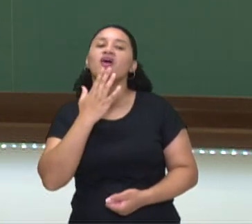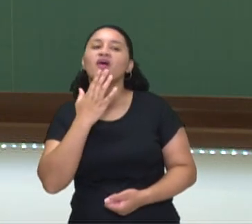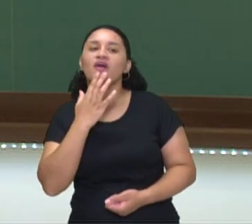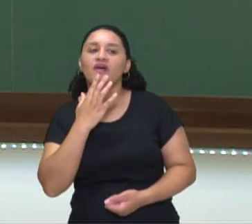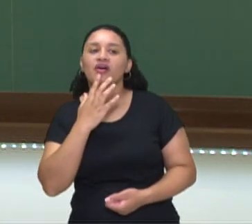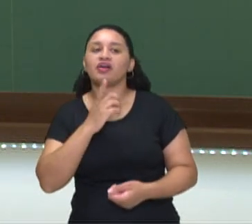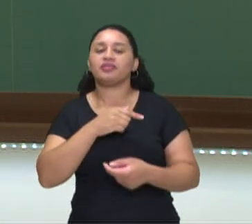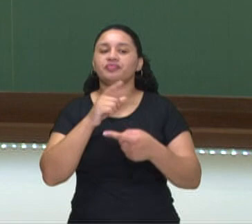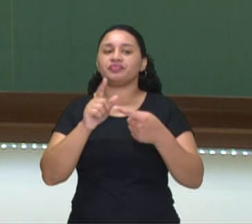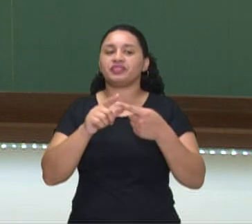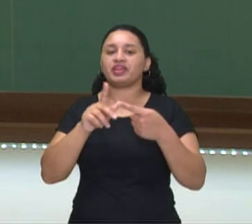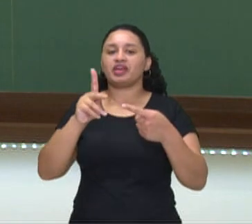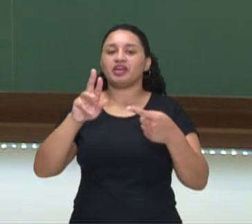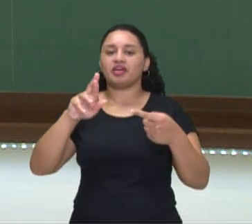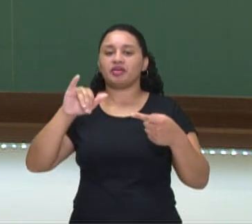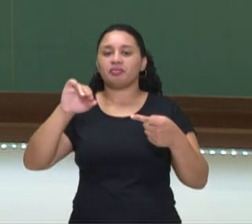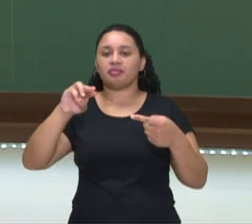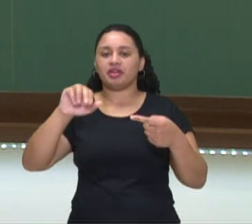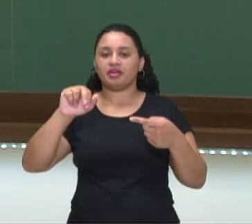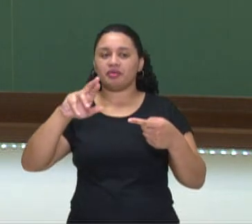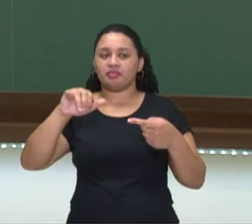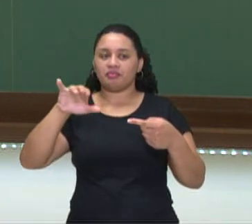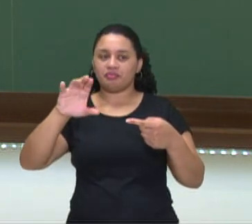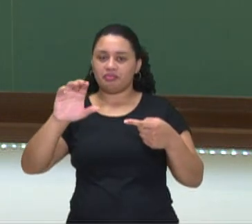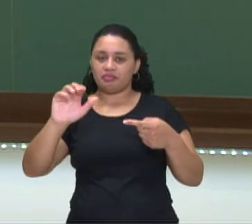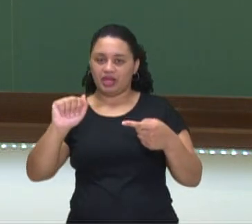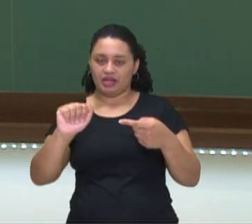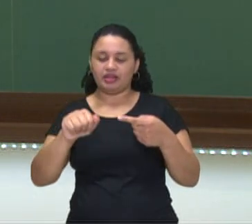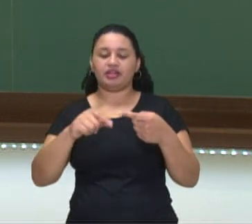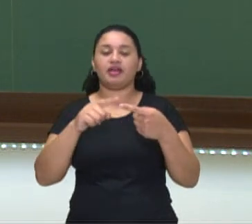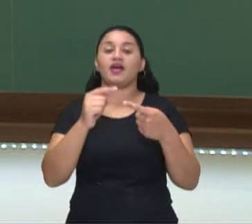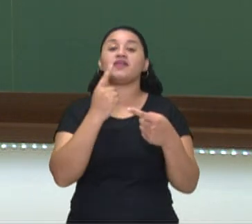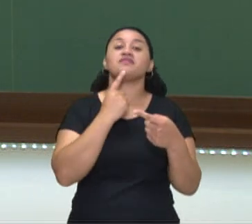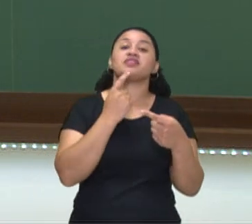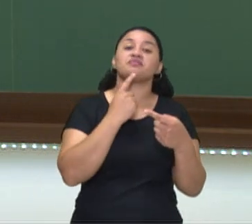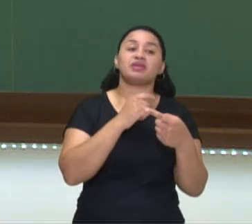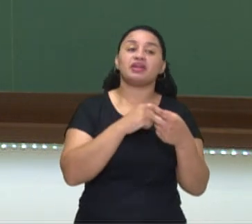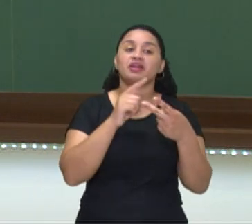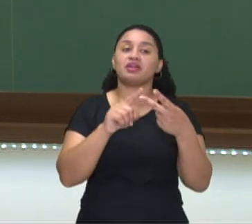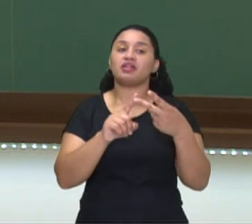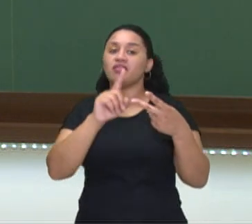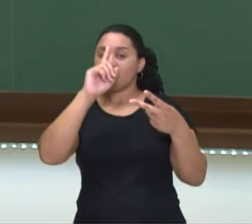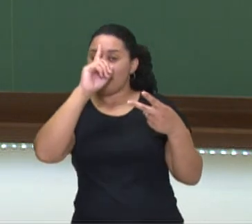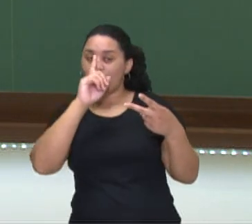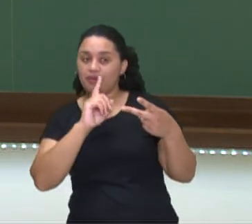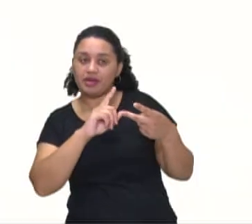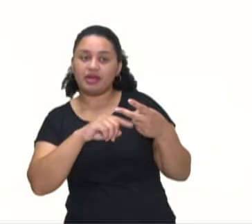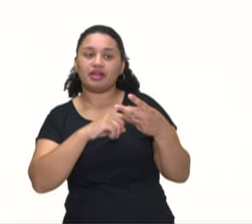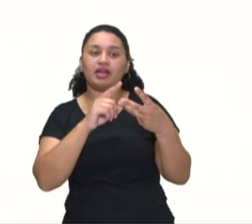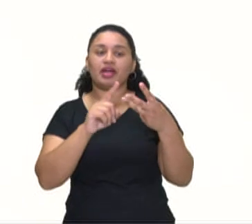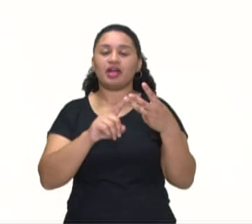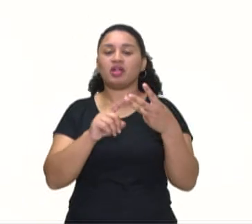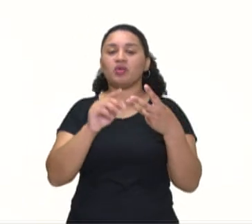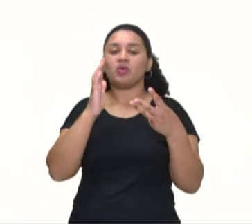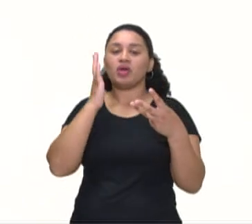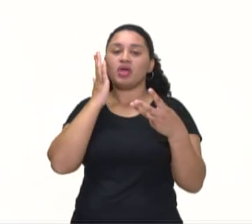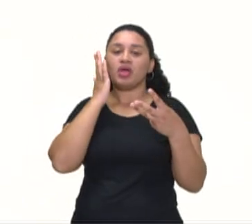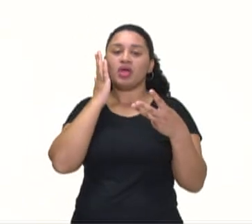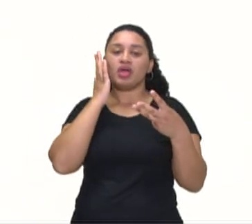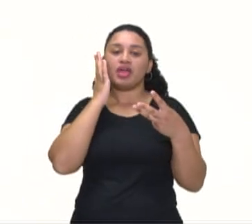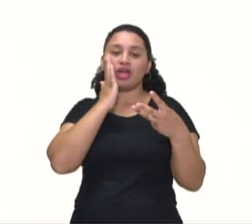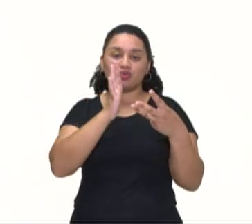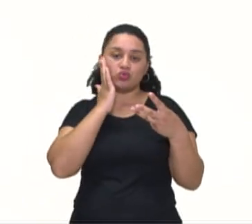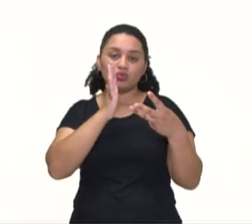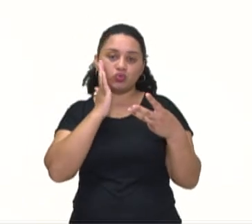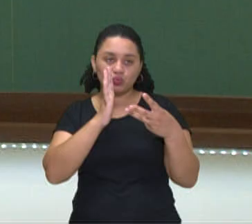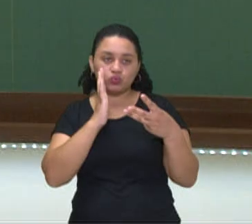Lembram-se? Vermelho, o amarelo e o azul. O amarelo está aqui meio desfocado, mas vamos imaginar